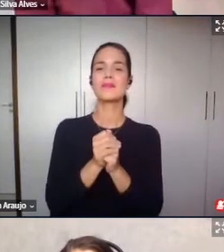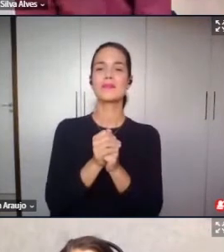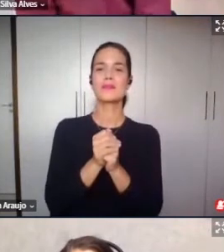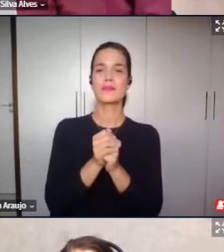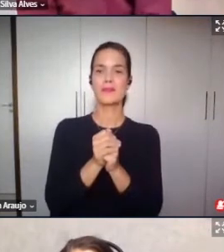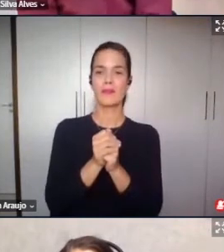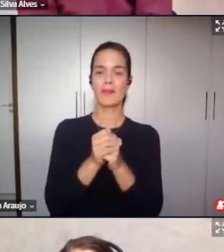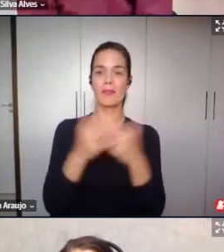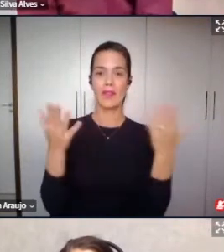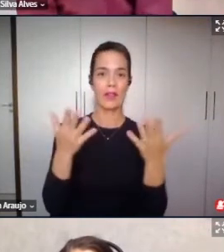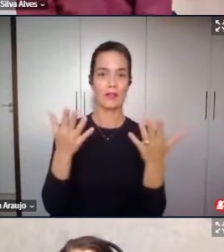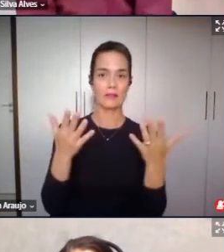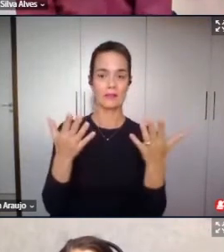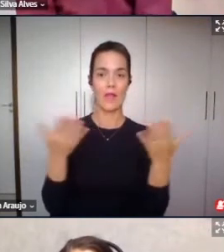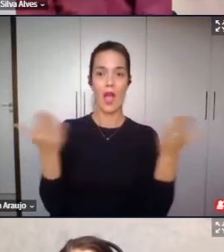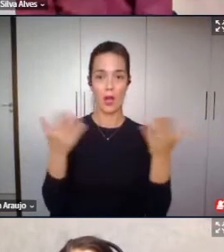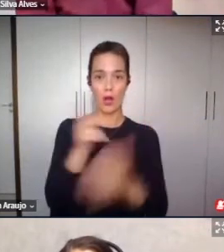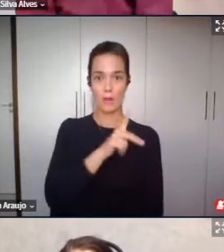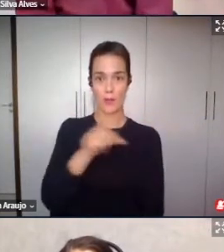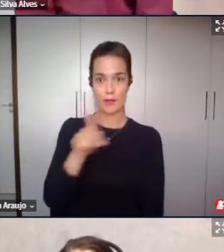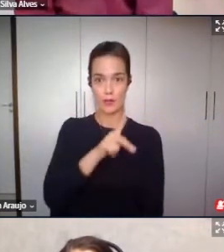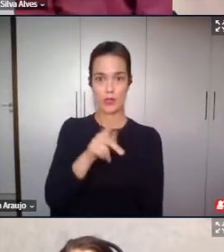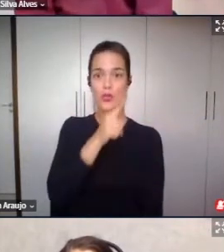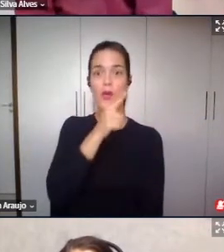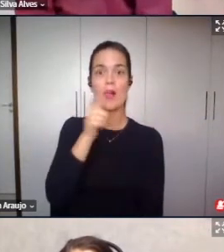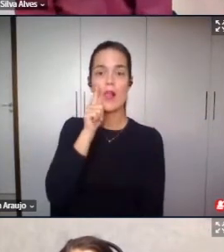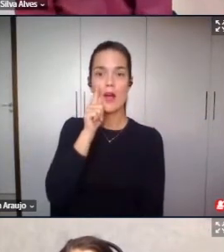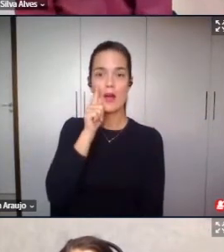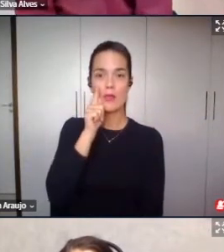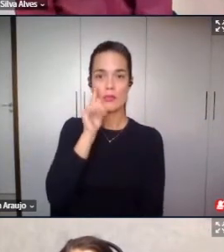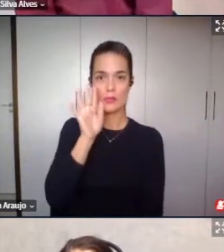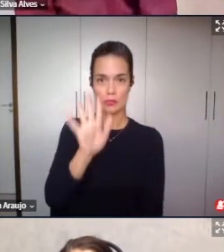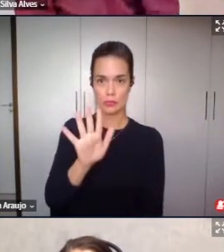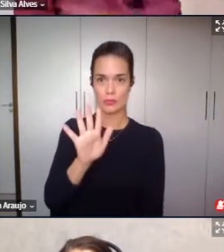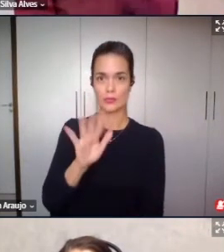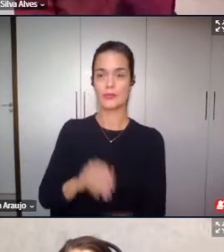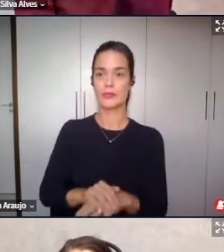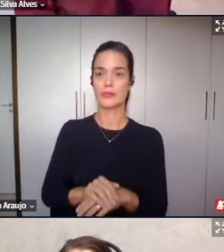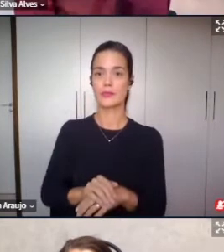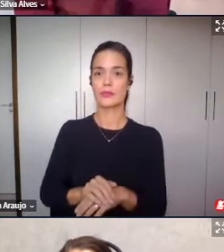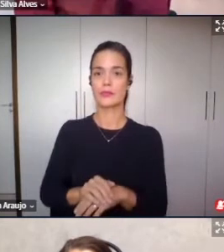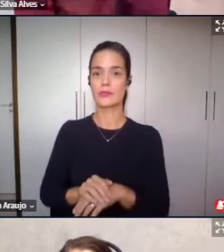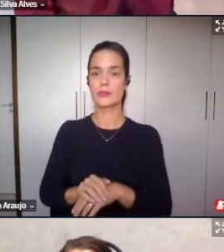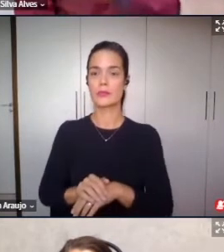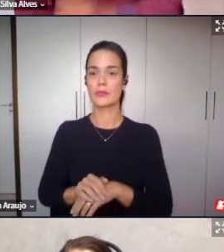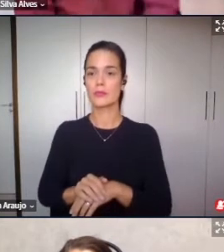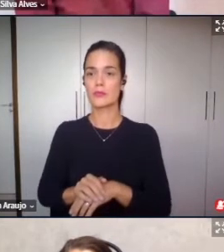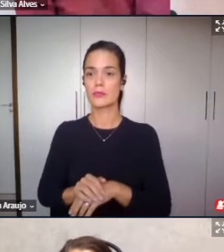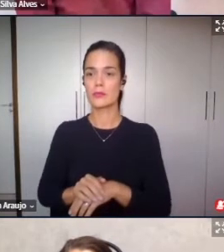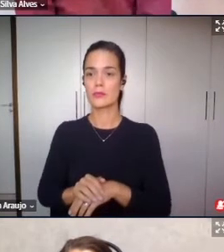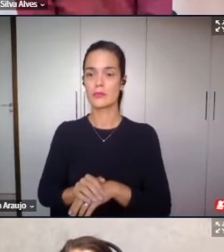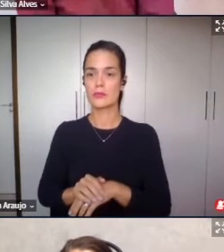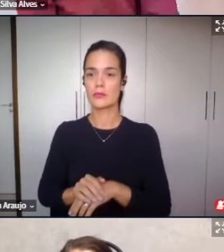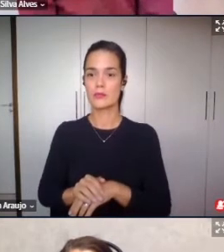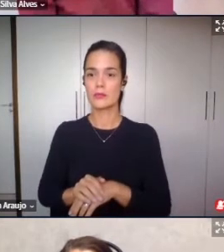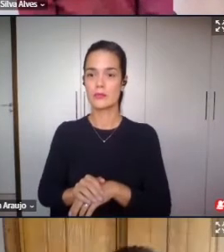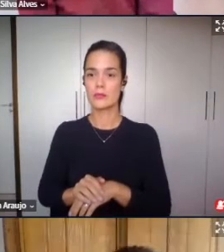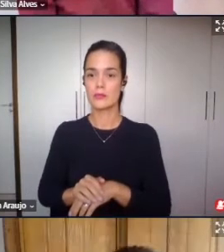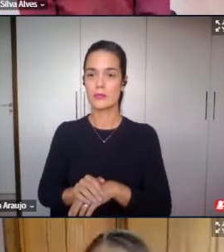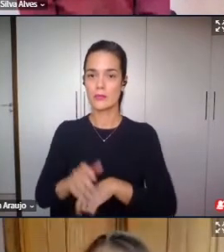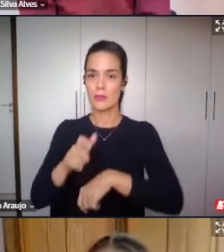Alex, eu vou passar ao professor Glaucio. Nós estamos aqui com... Tem mais aí também, tem uns